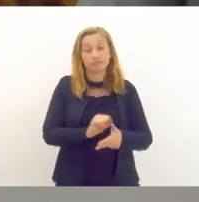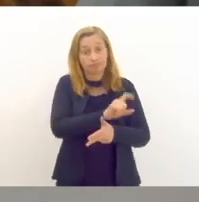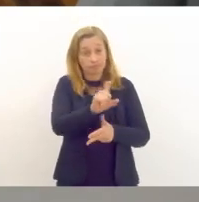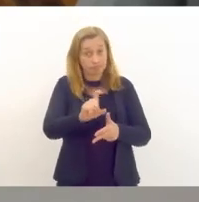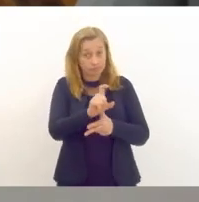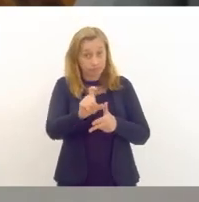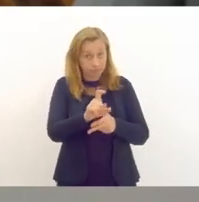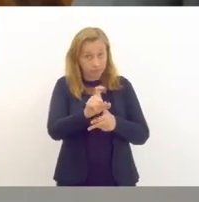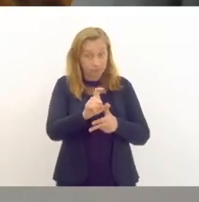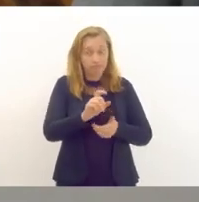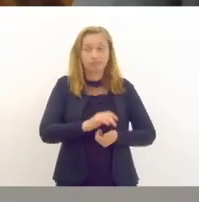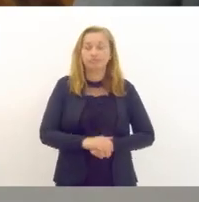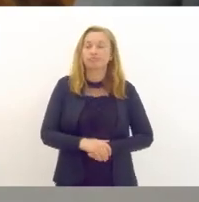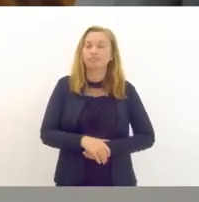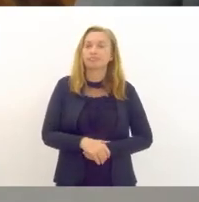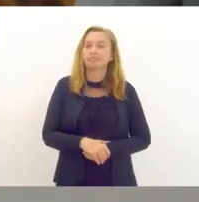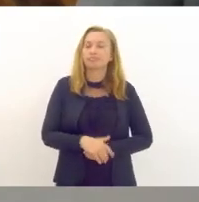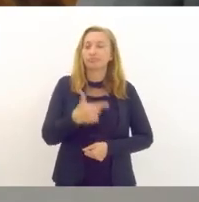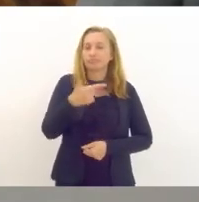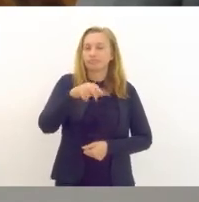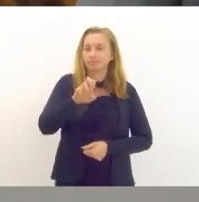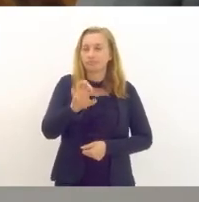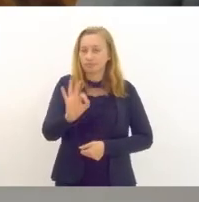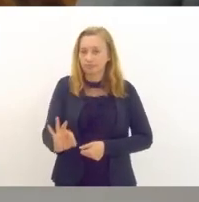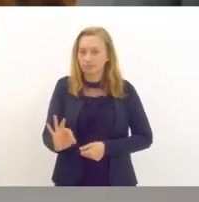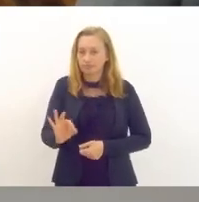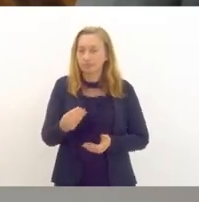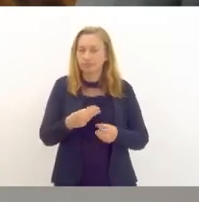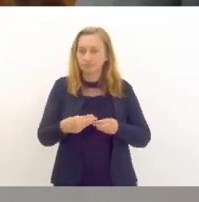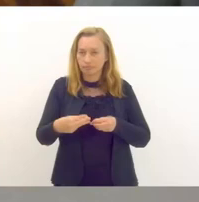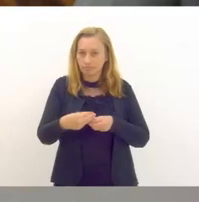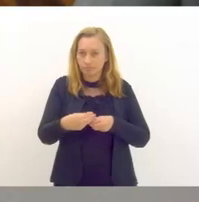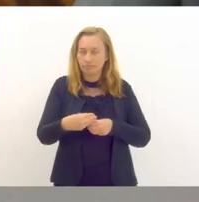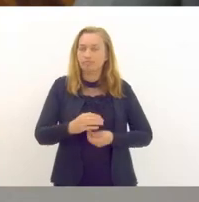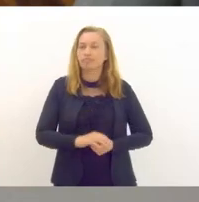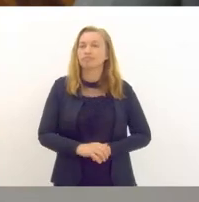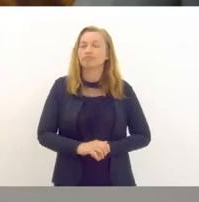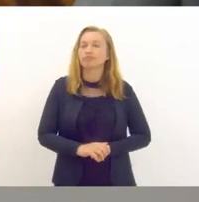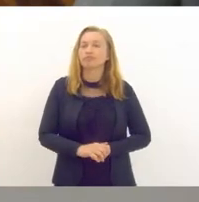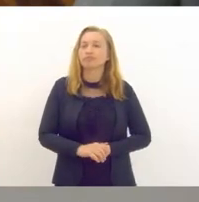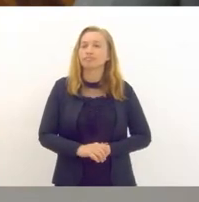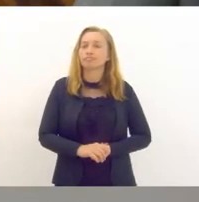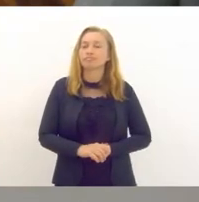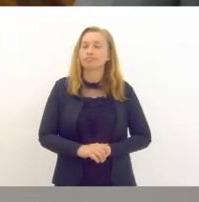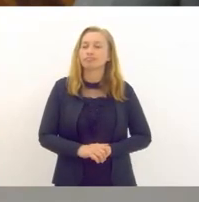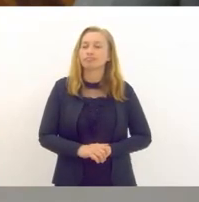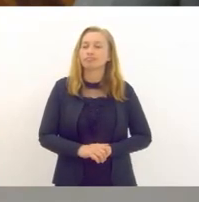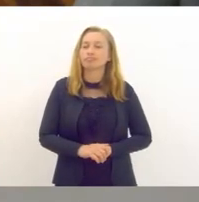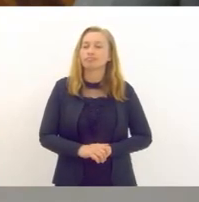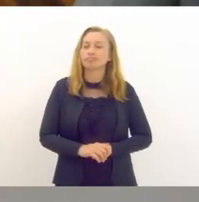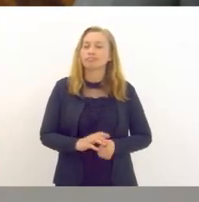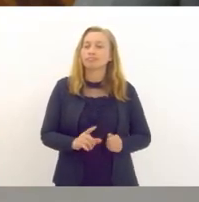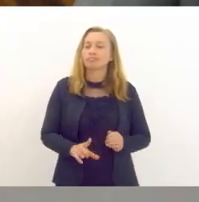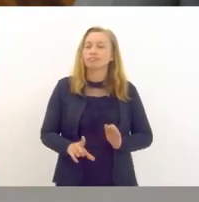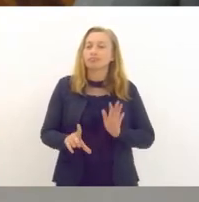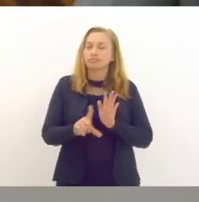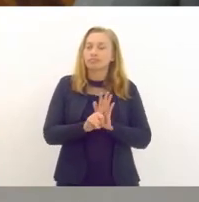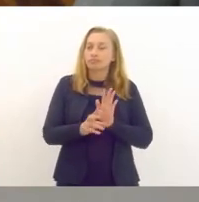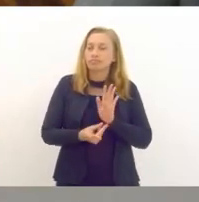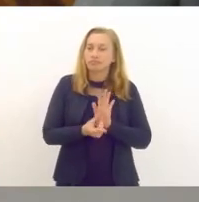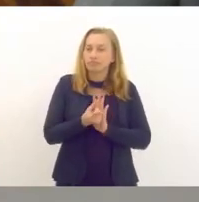sem entrar a parte dos 25% dos Municípios quando na LDO